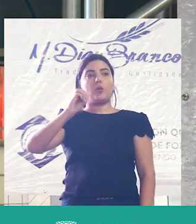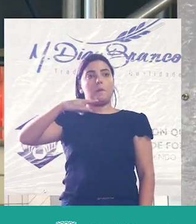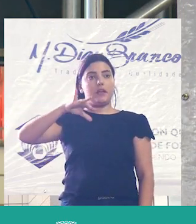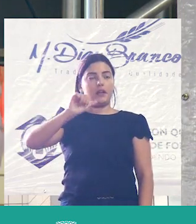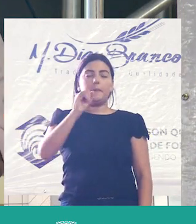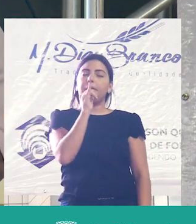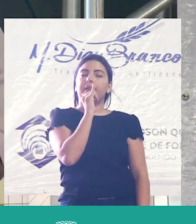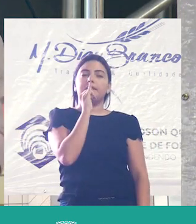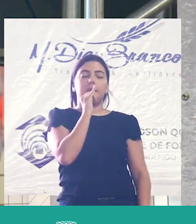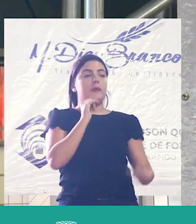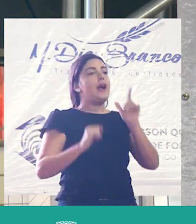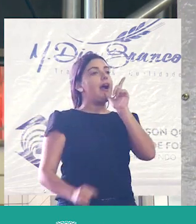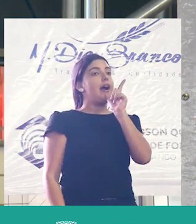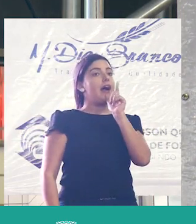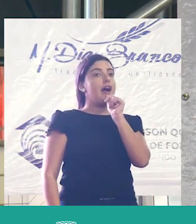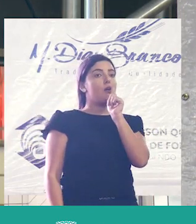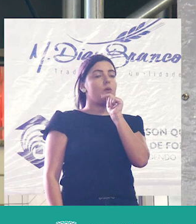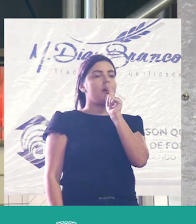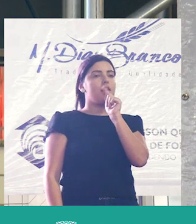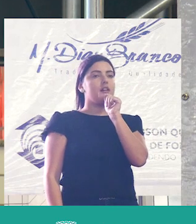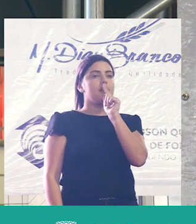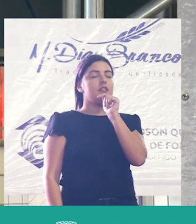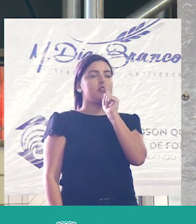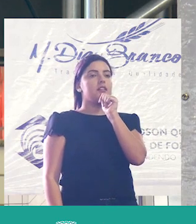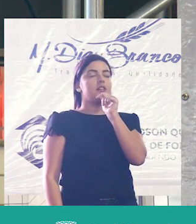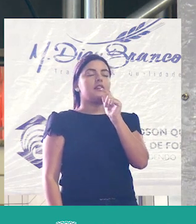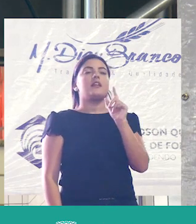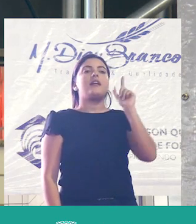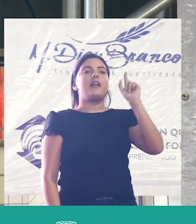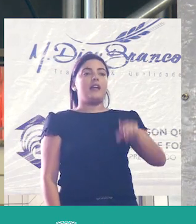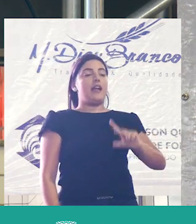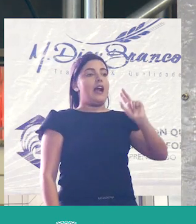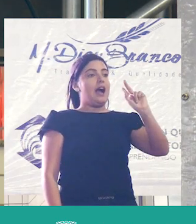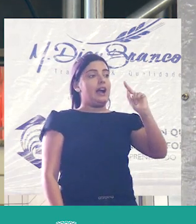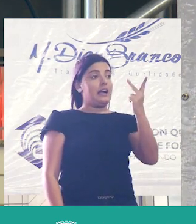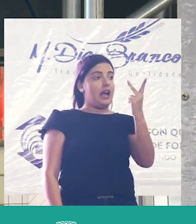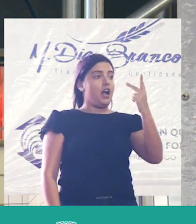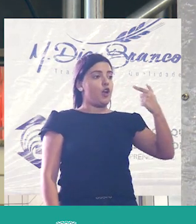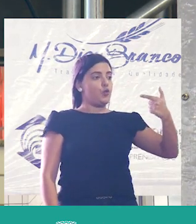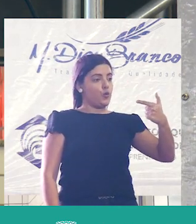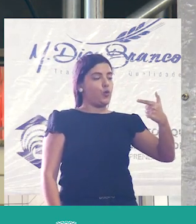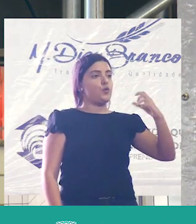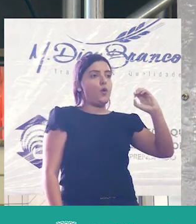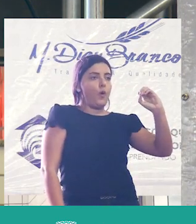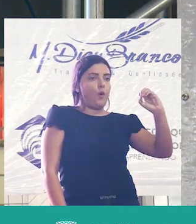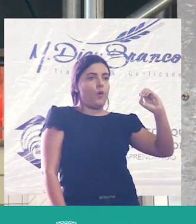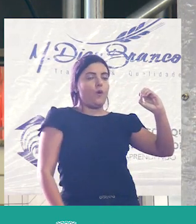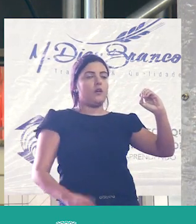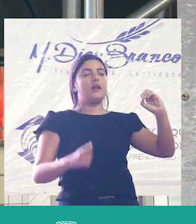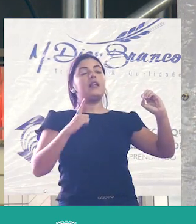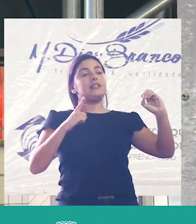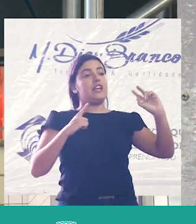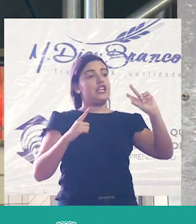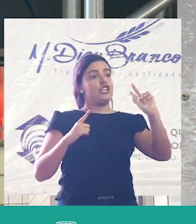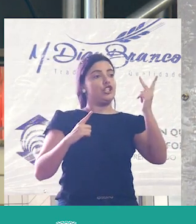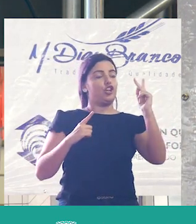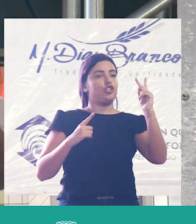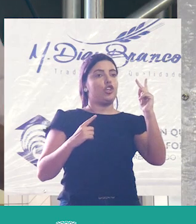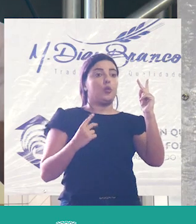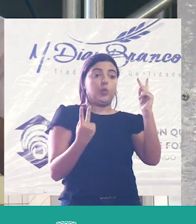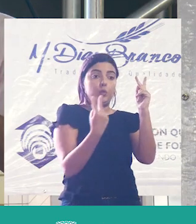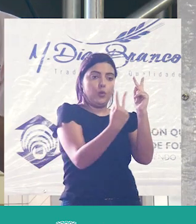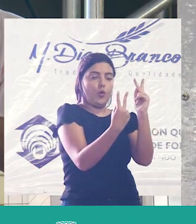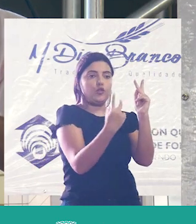exemplo, água. Fórmula da água é H2O. São 2 hidrogênios e 1